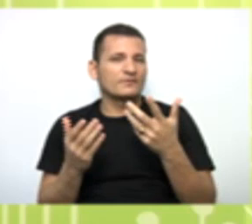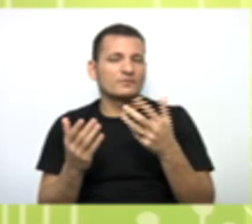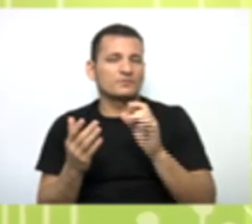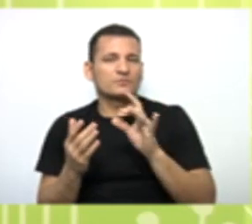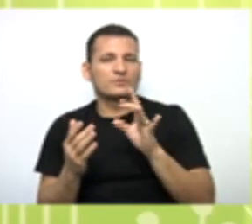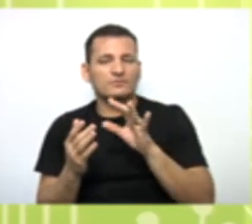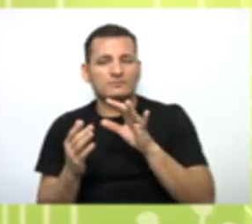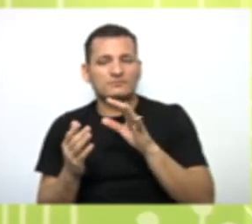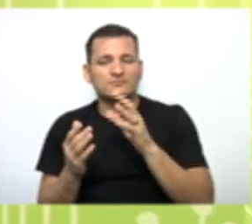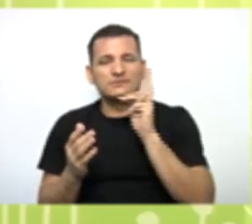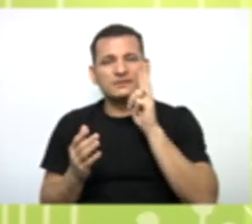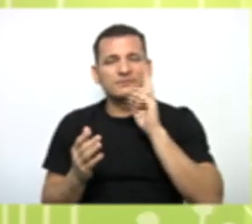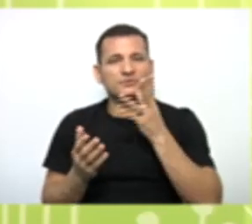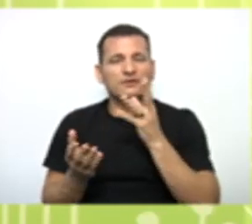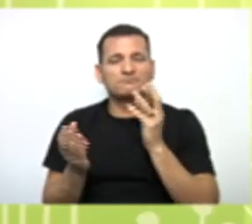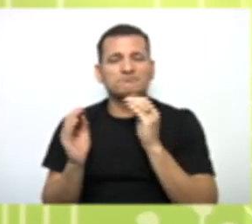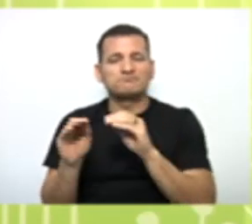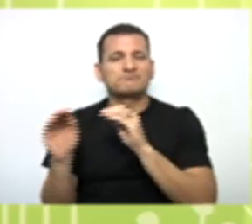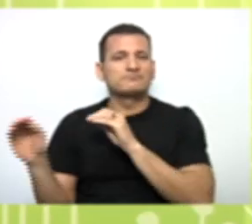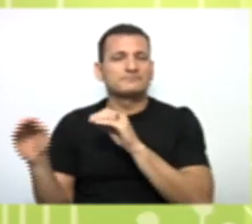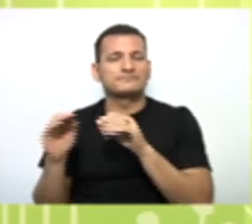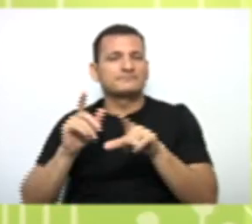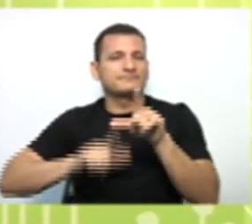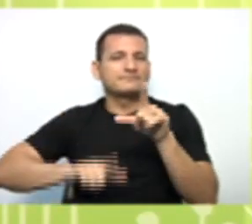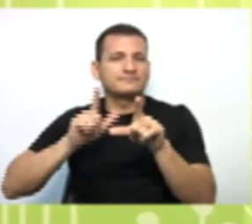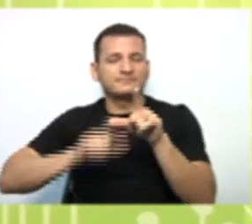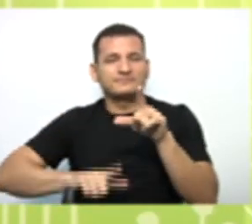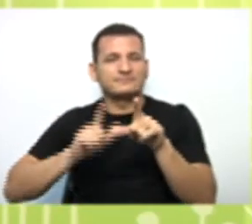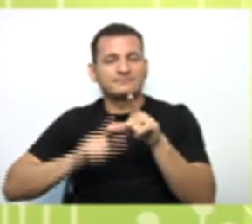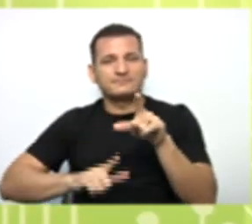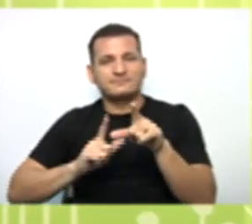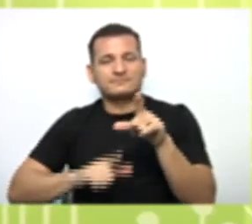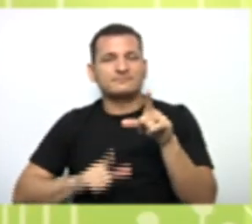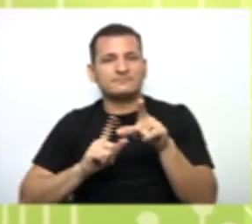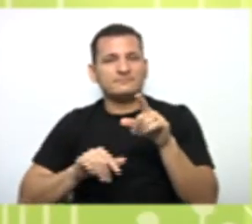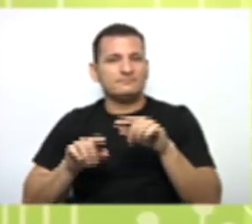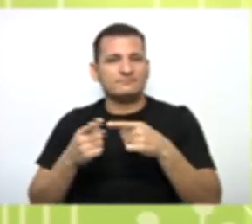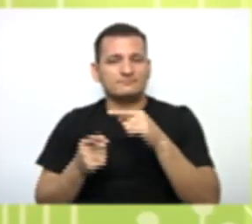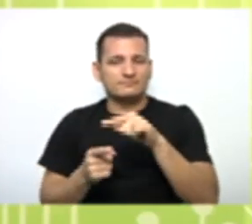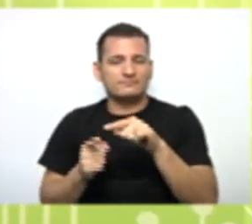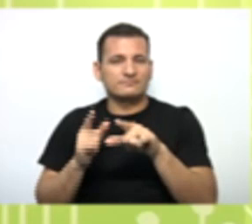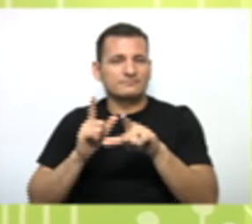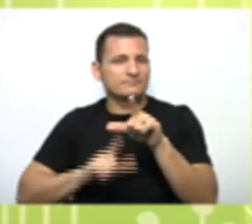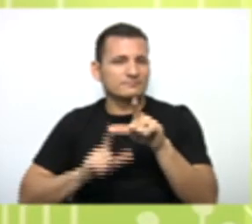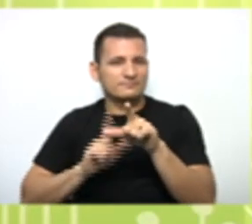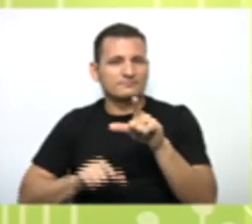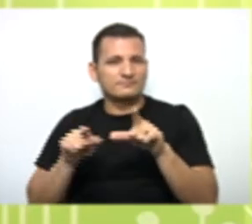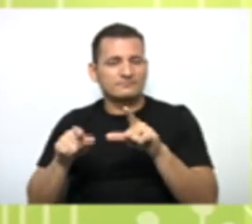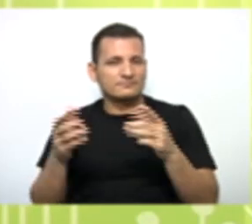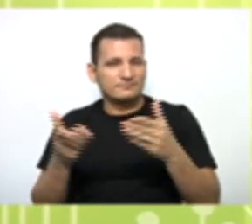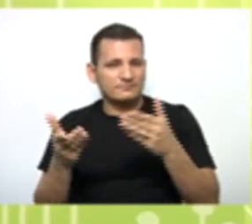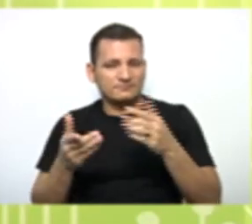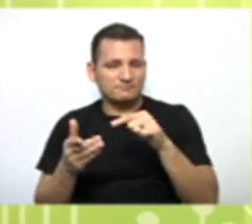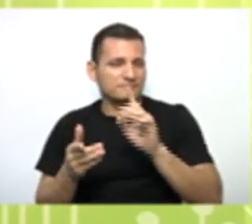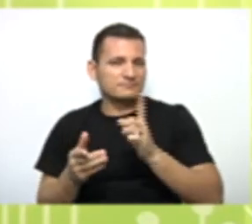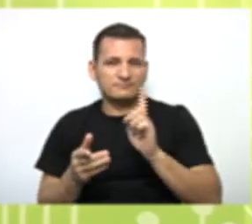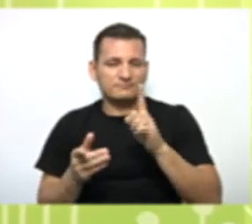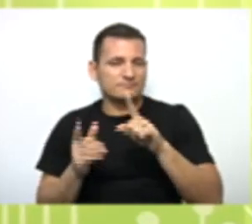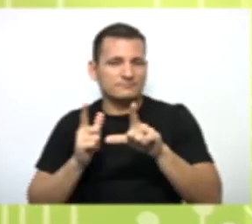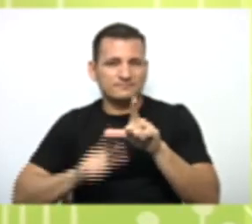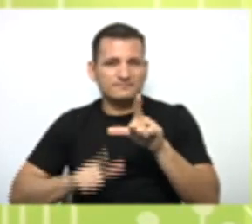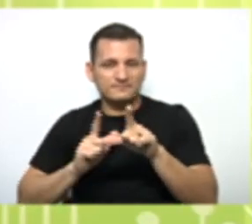coisa que a gente já lembra. Vamos colocar as letras do alfabeto. Né? Só que essas letras, a partir desse momento, não são